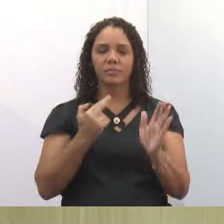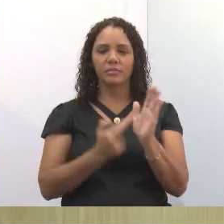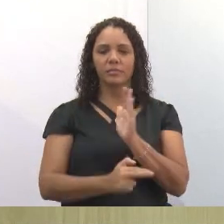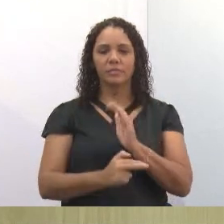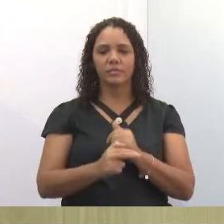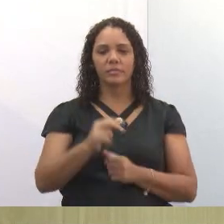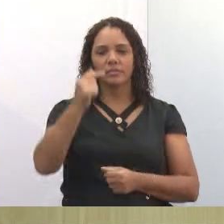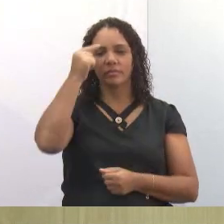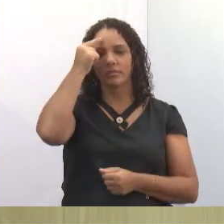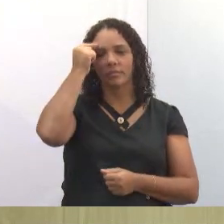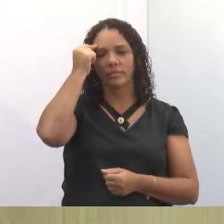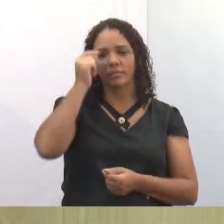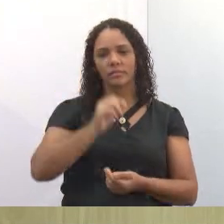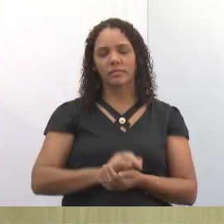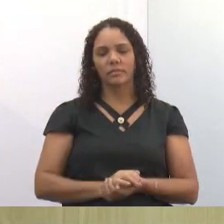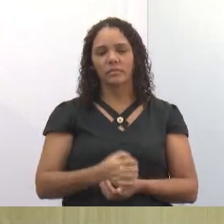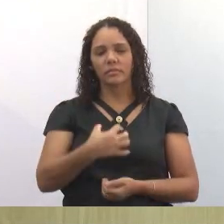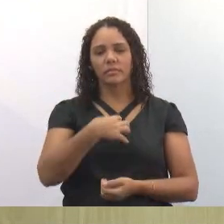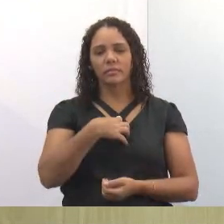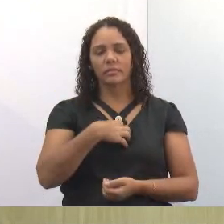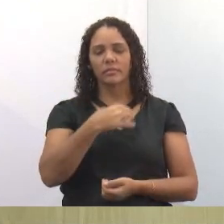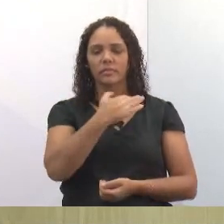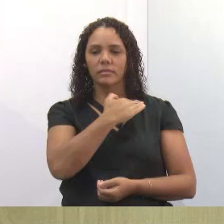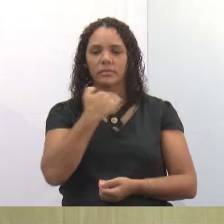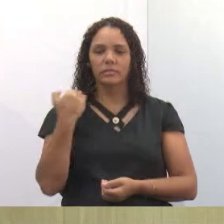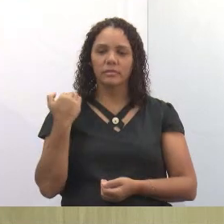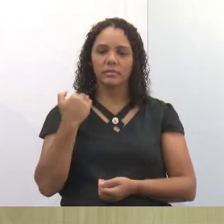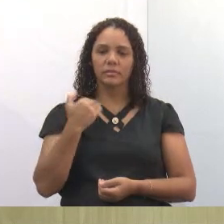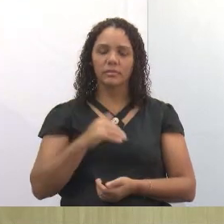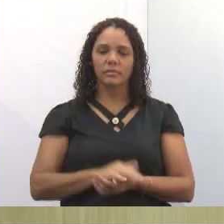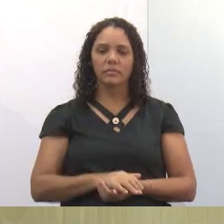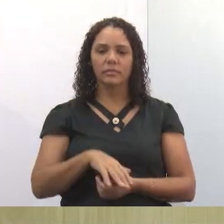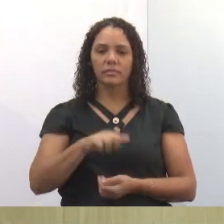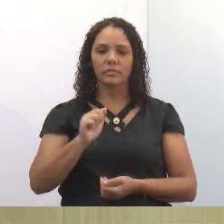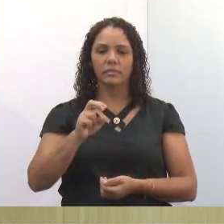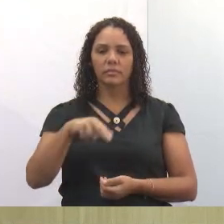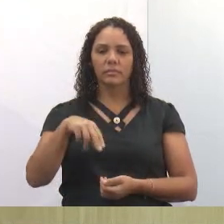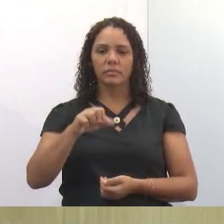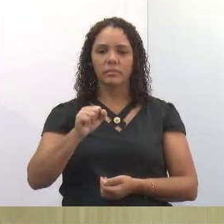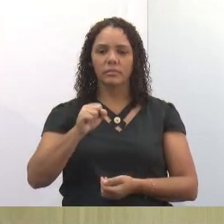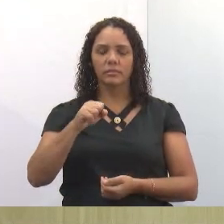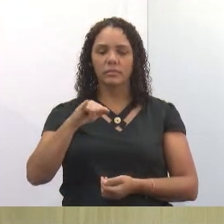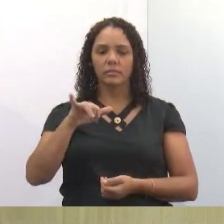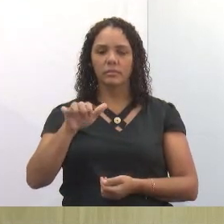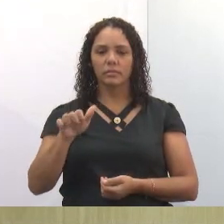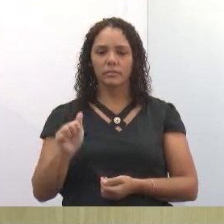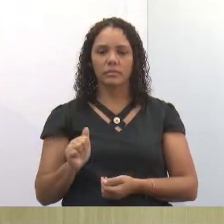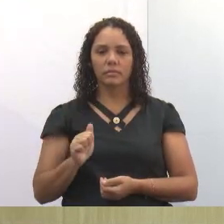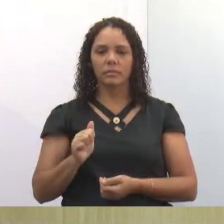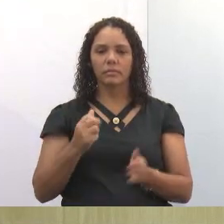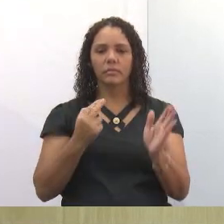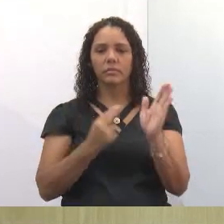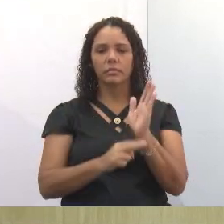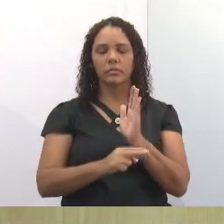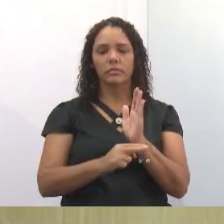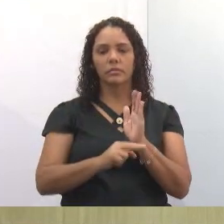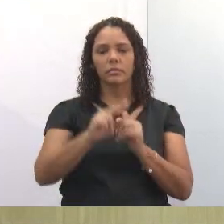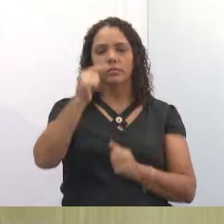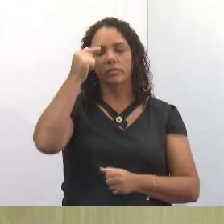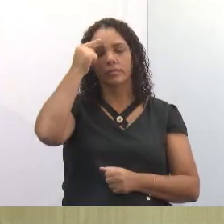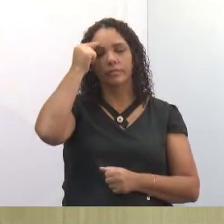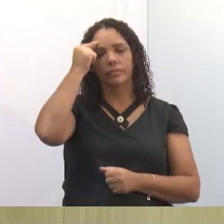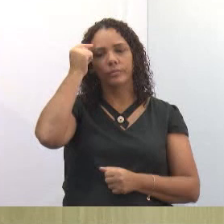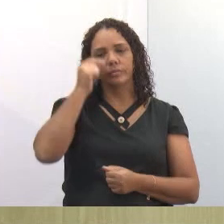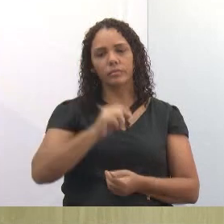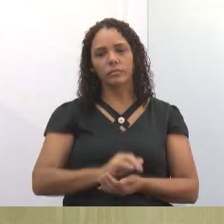Edgar Sasaki. Voto pesar pelo falecimento de Anésia Barroso de Aquino. Voto formulado pelo vereador Edgar